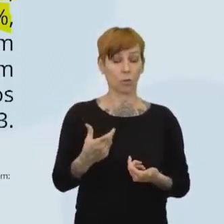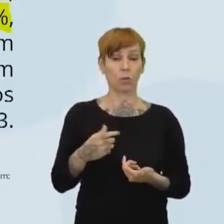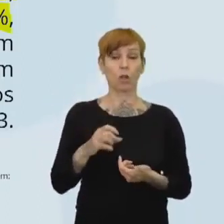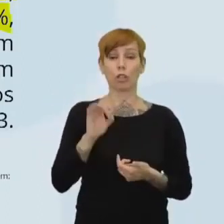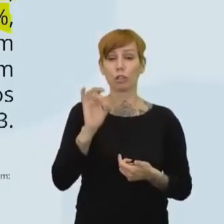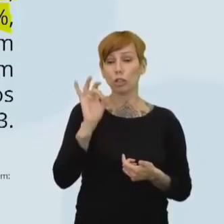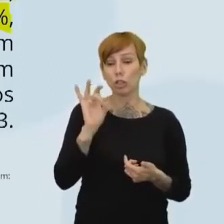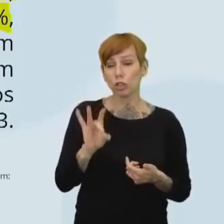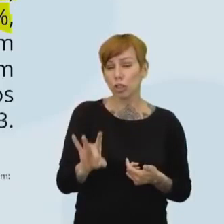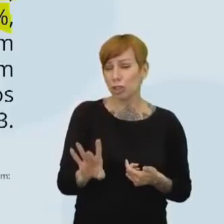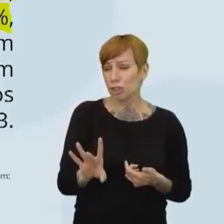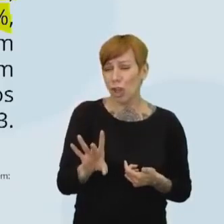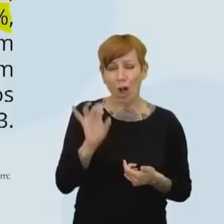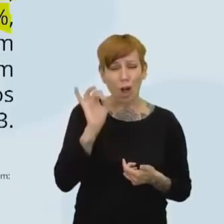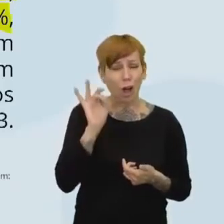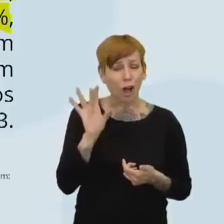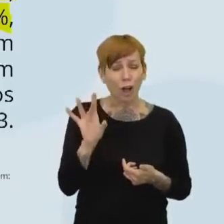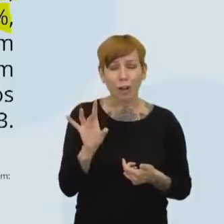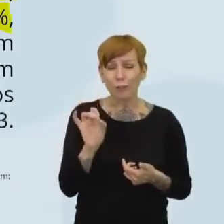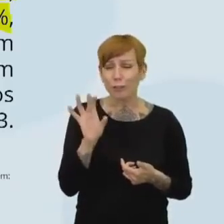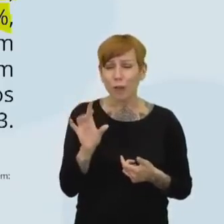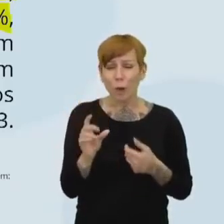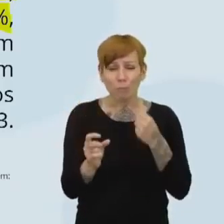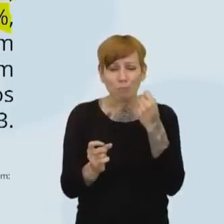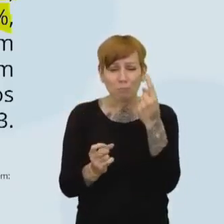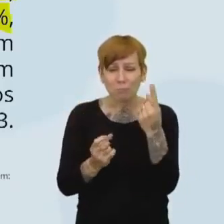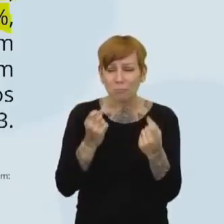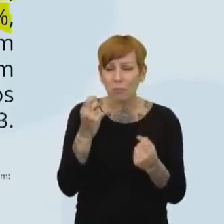dizer, não tinha quase ninguém lá, não sobrou quase ninguém.